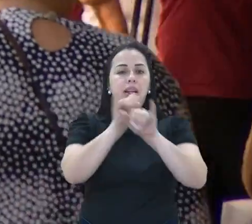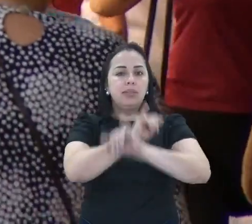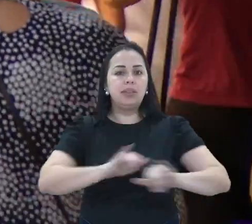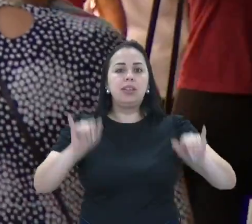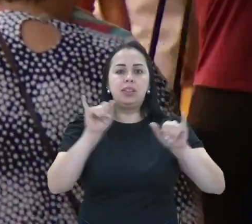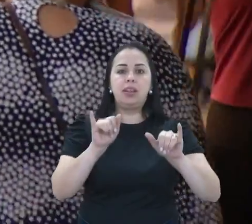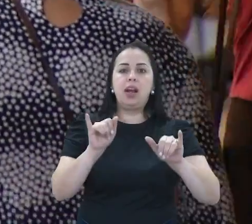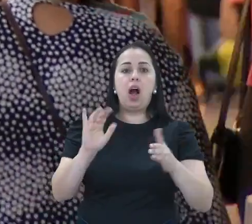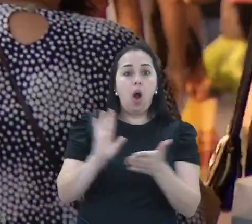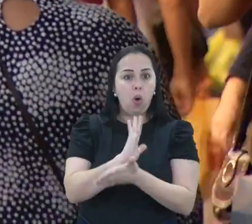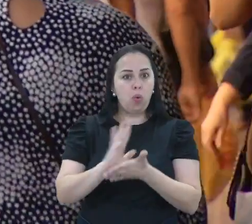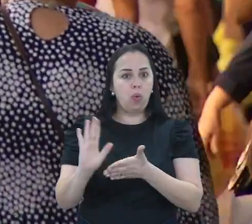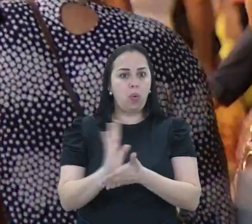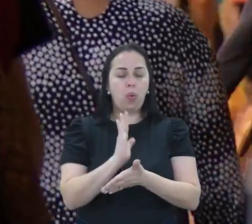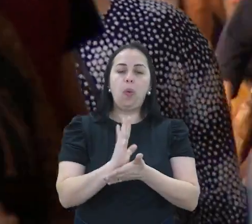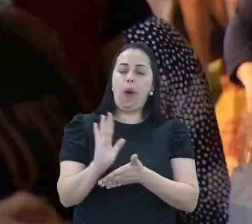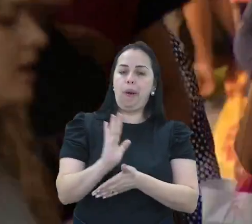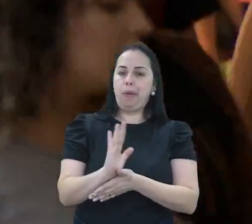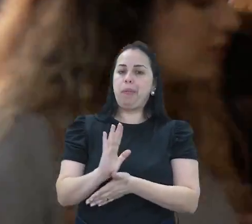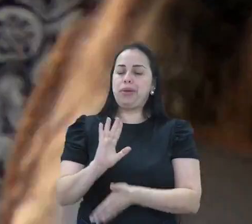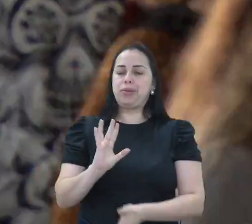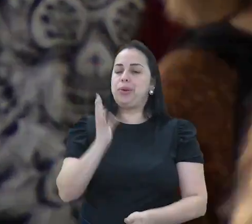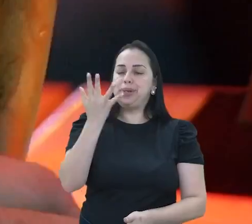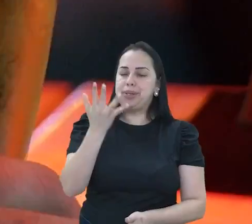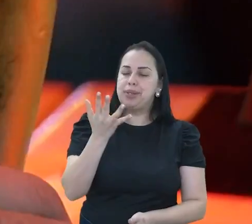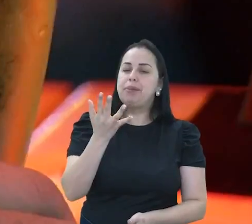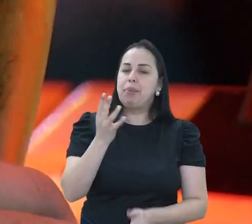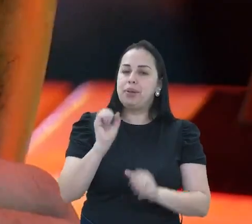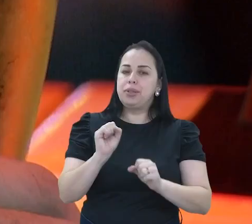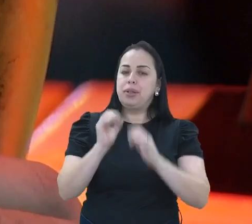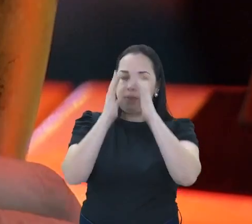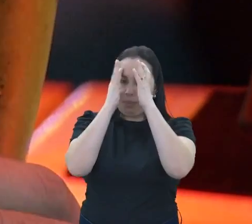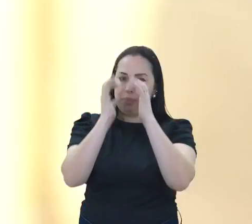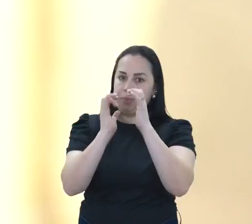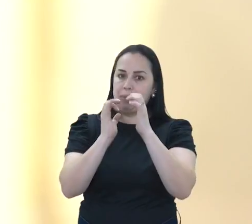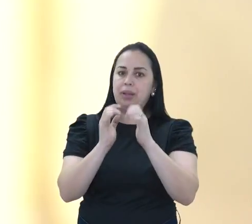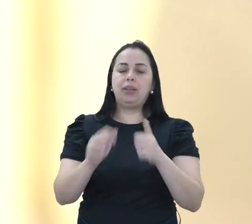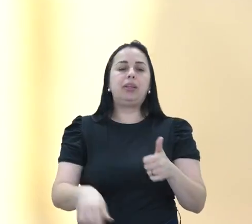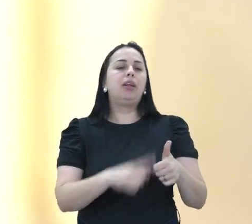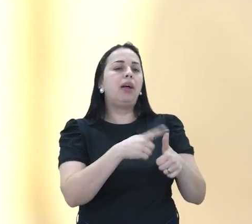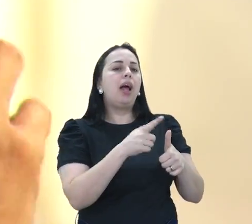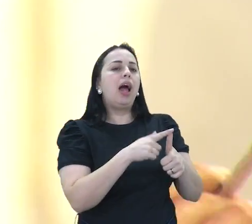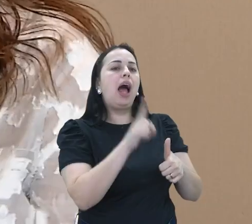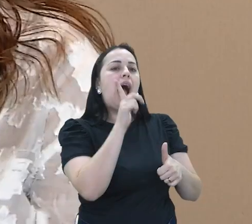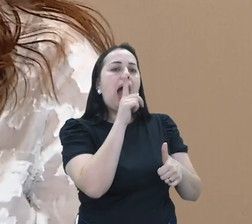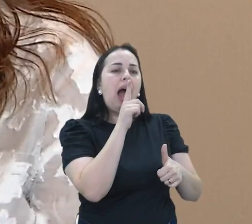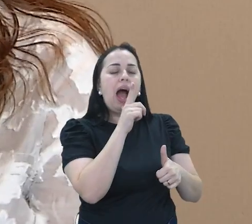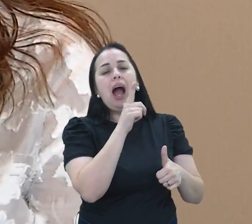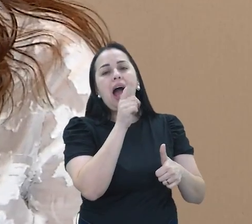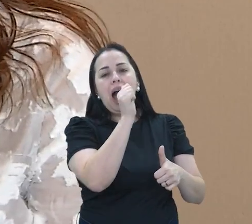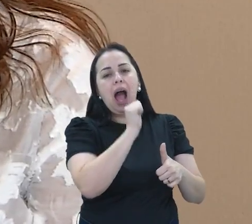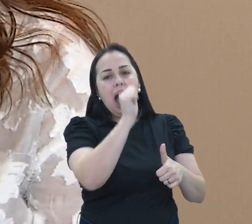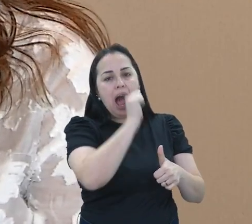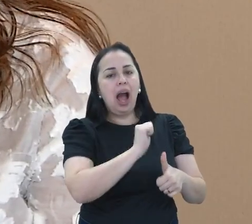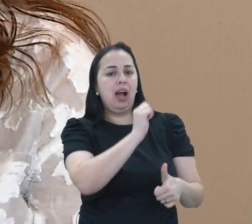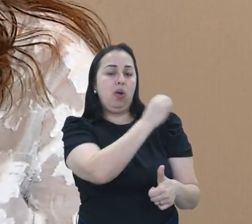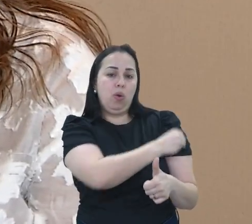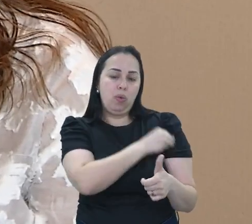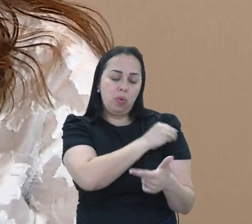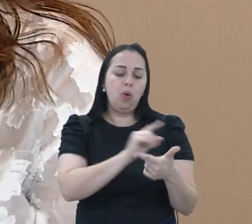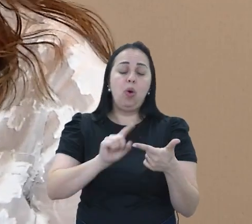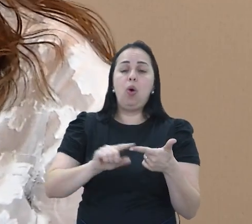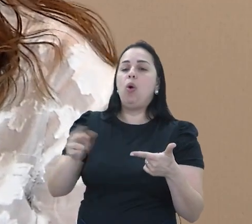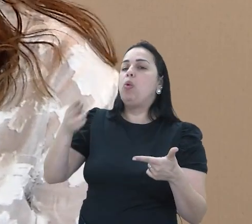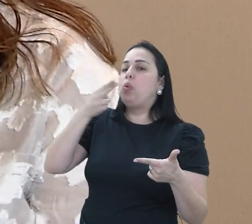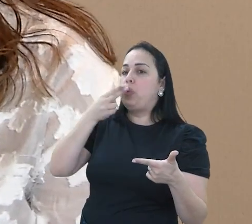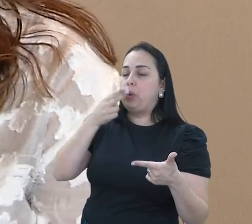alguns hábitos podem causar o envelhecimento precoce do cérebro, como o consumo de álcool e o tabagismo. Manter uma alimentação